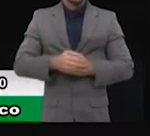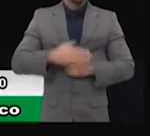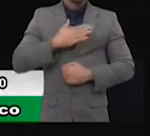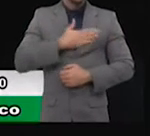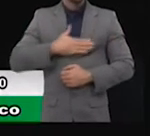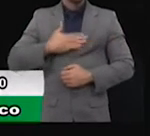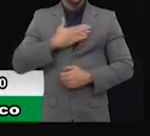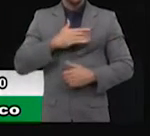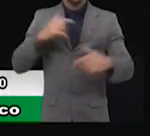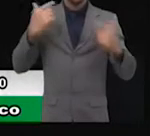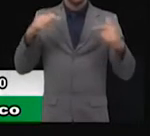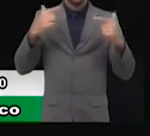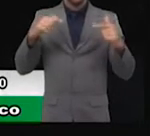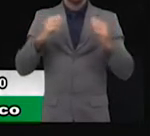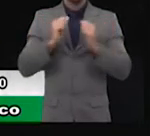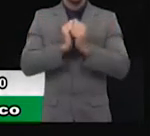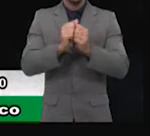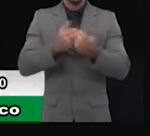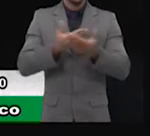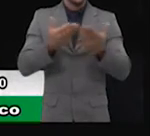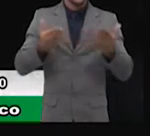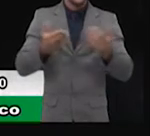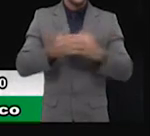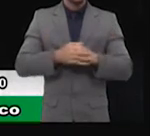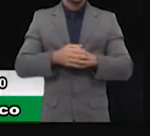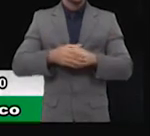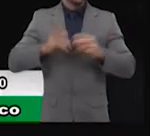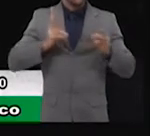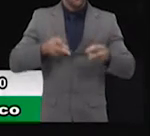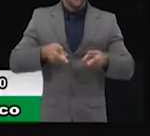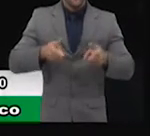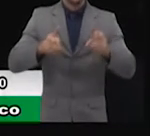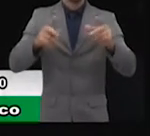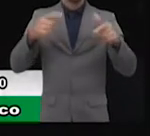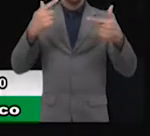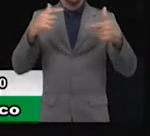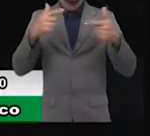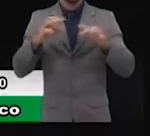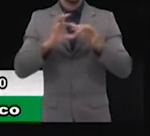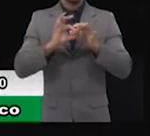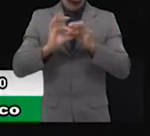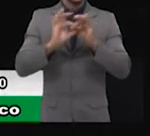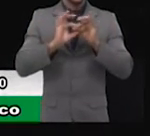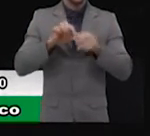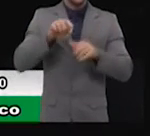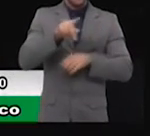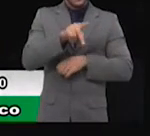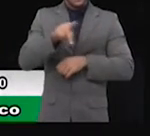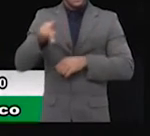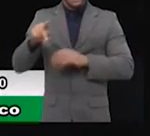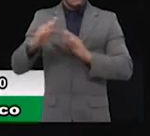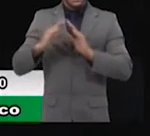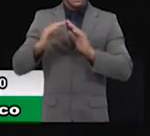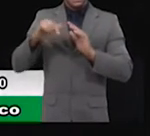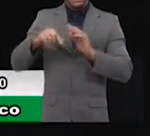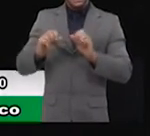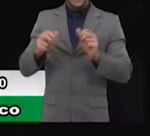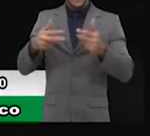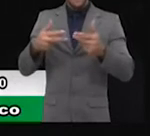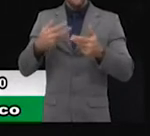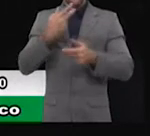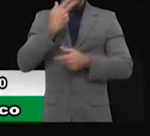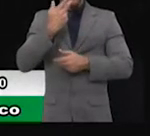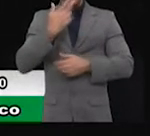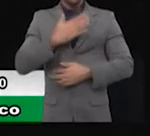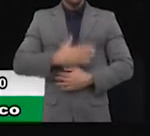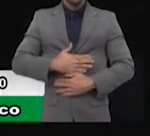todos, trabalhar com você também, vamos continuar trabalhando junto, você presidente da casa, dizer que é uma honra. Falar